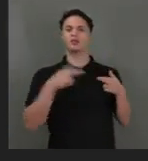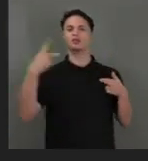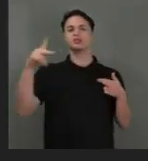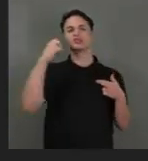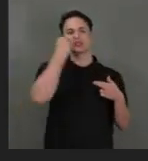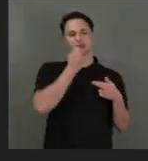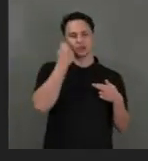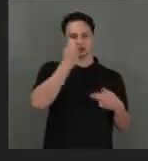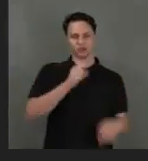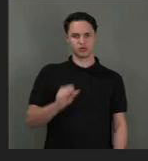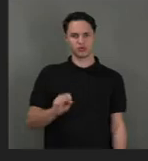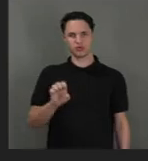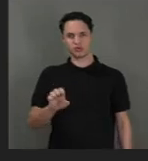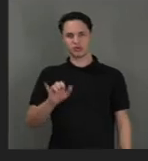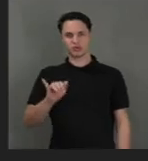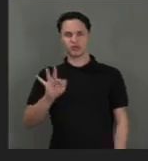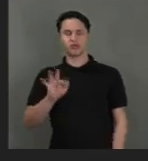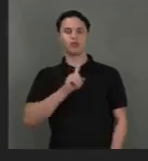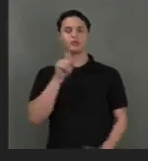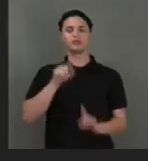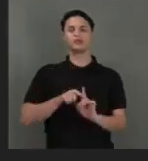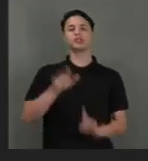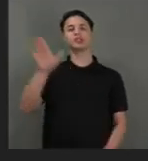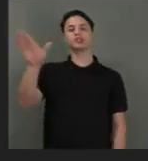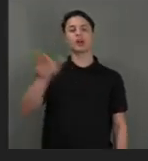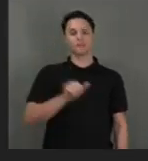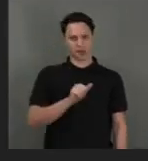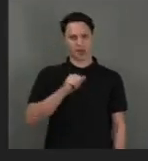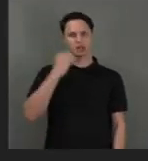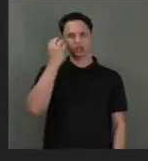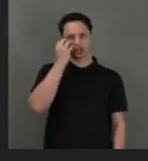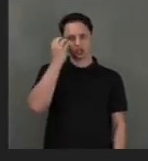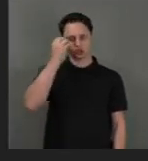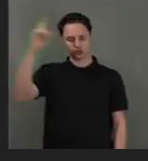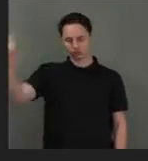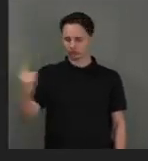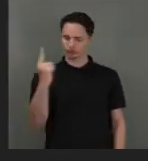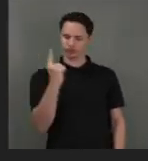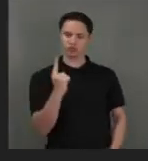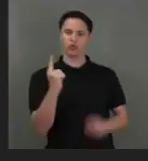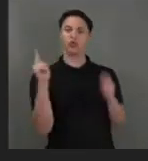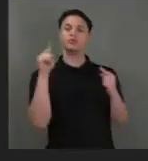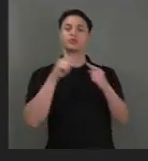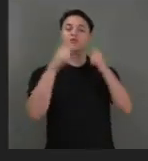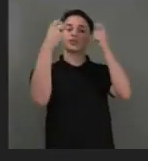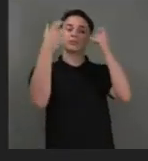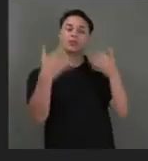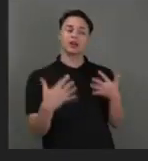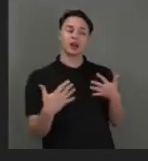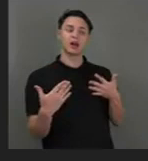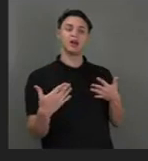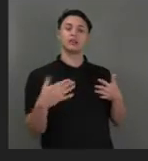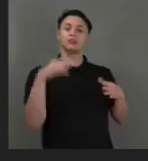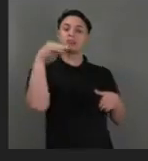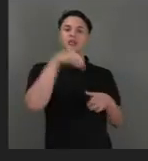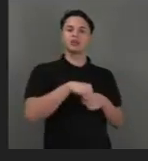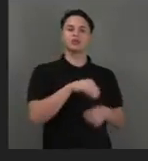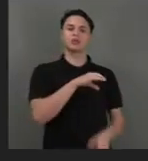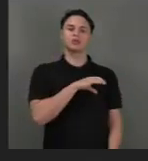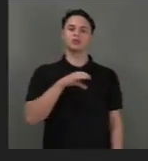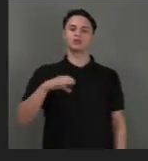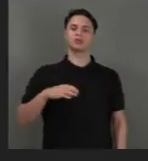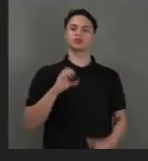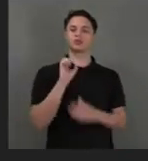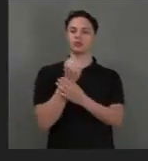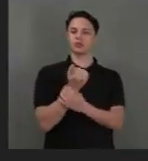Seife para uma convocação dele para prestar esclarecimentos na Comissão de Segurança Pública, porque nós estamos vendo aí